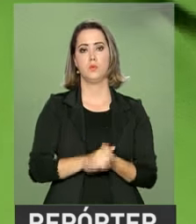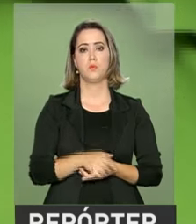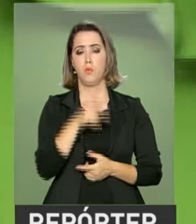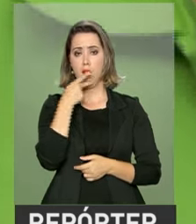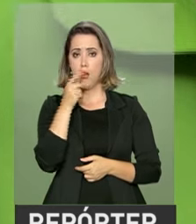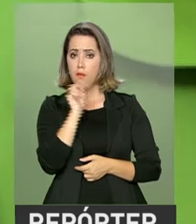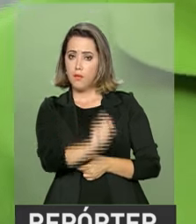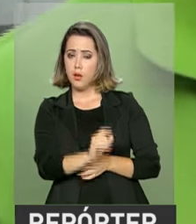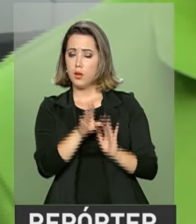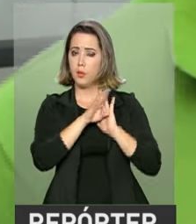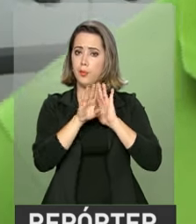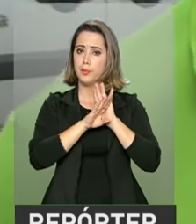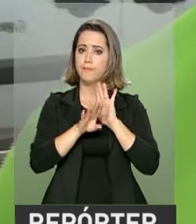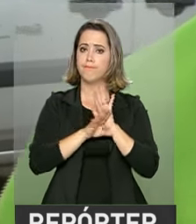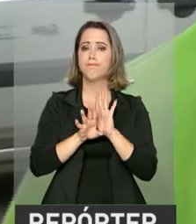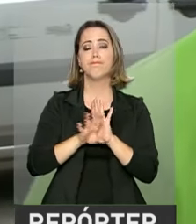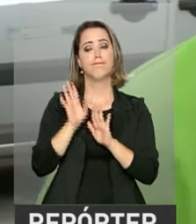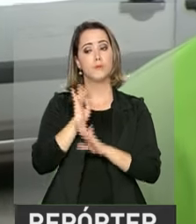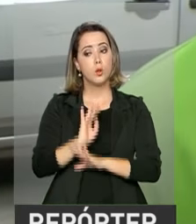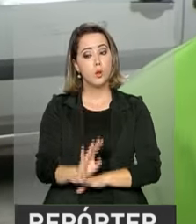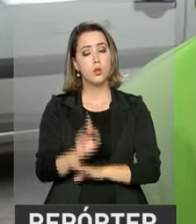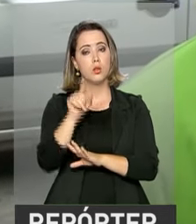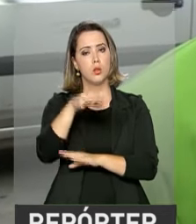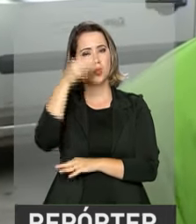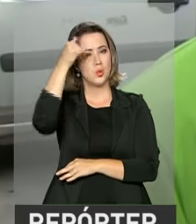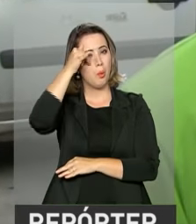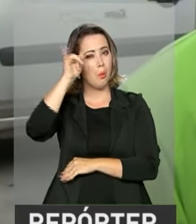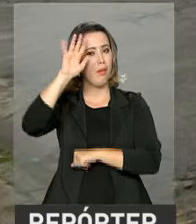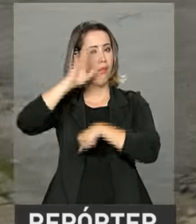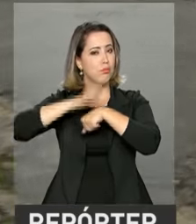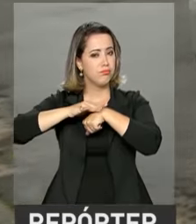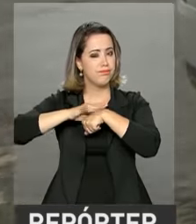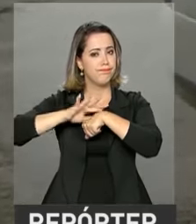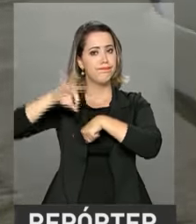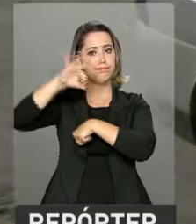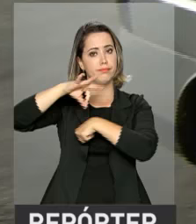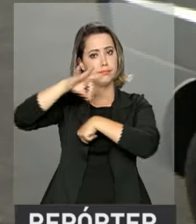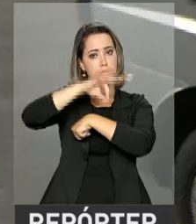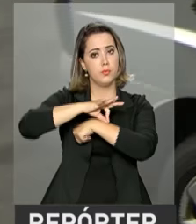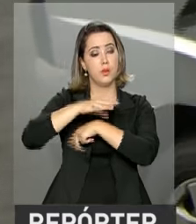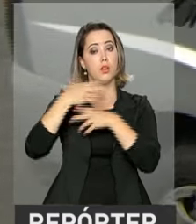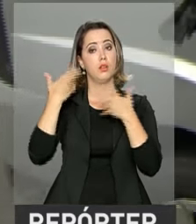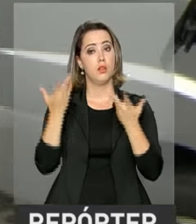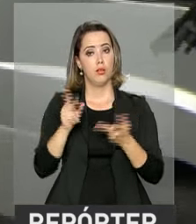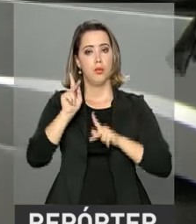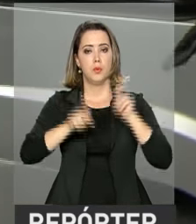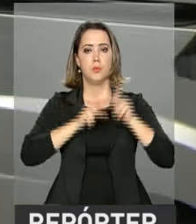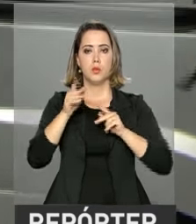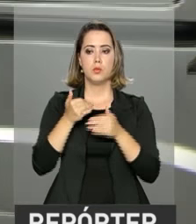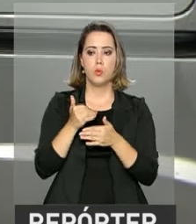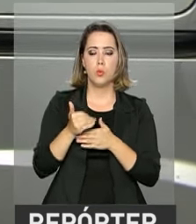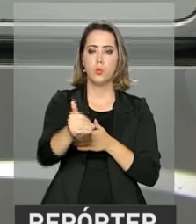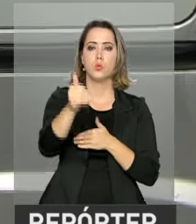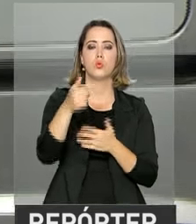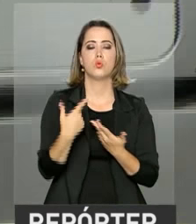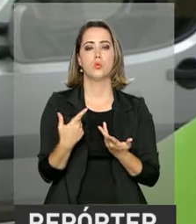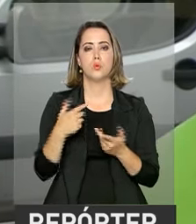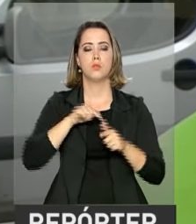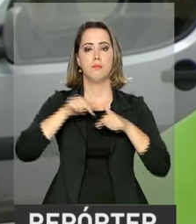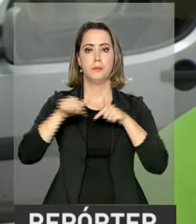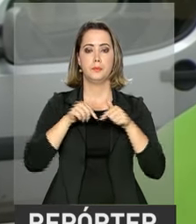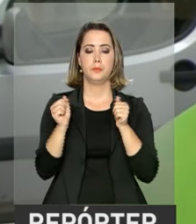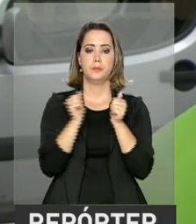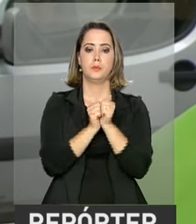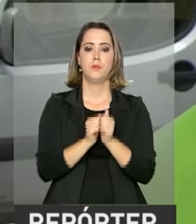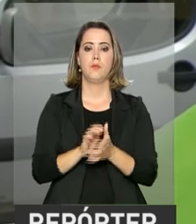que o projeto é uma medida complementar de combate ao Aedes aegypti e, por isso, a população deve continuar fazendo a sua parte. Então as